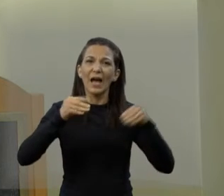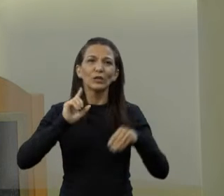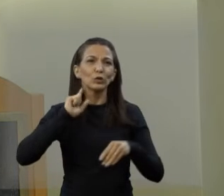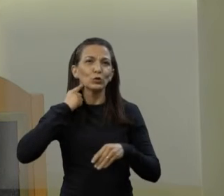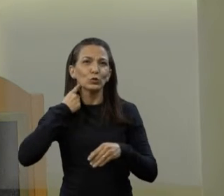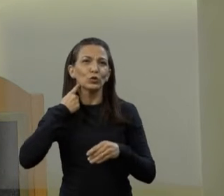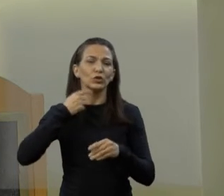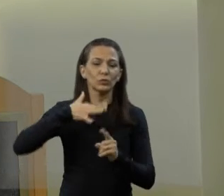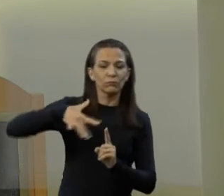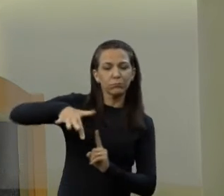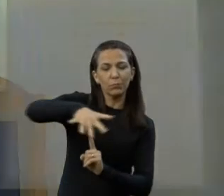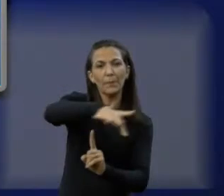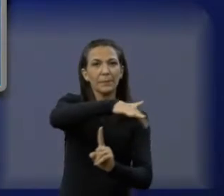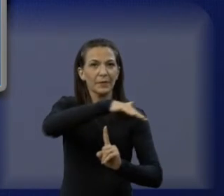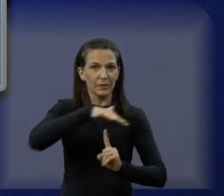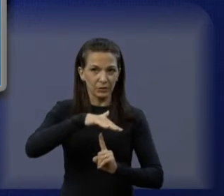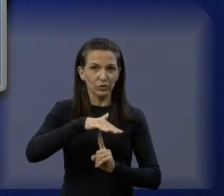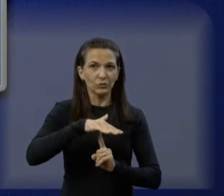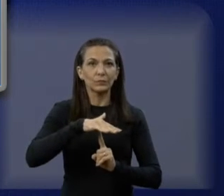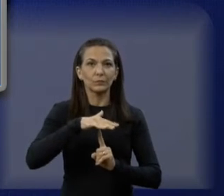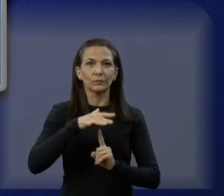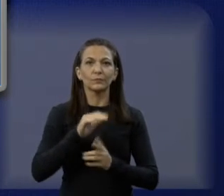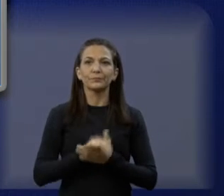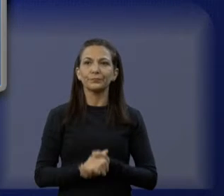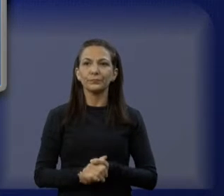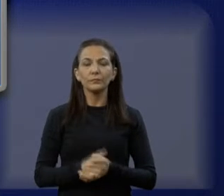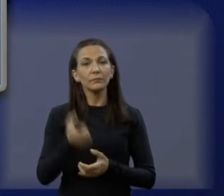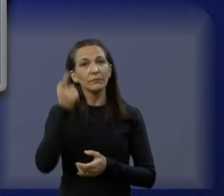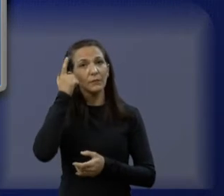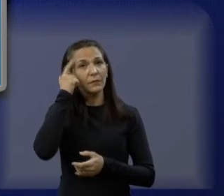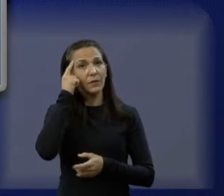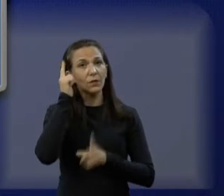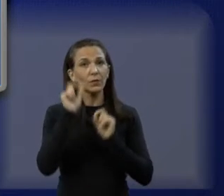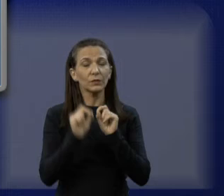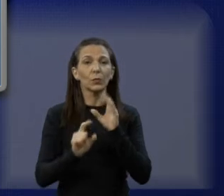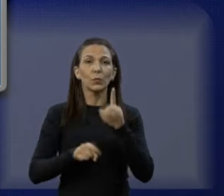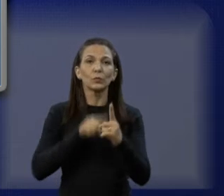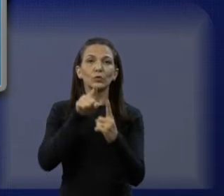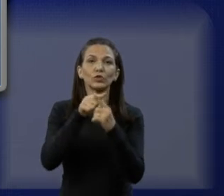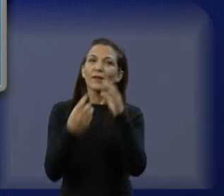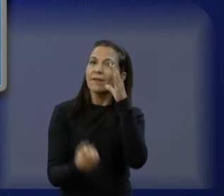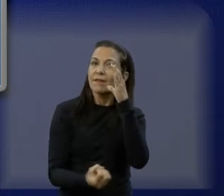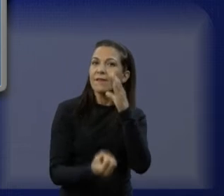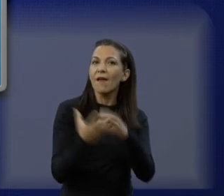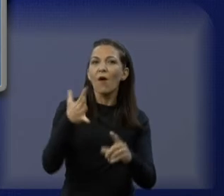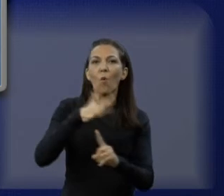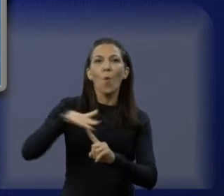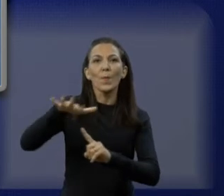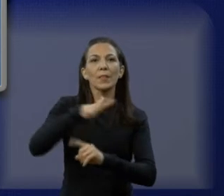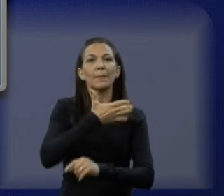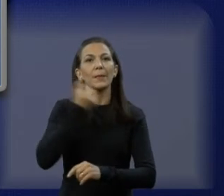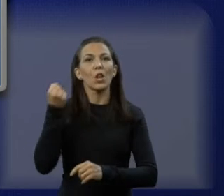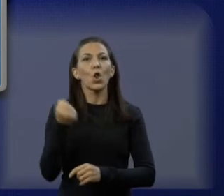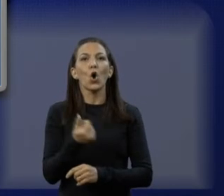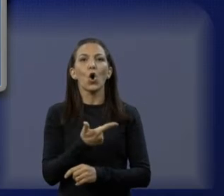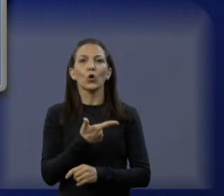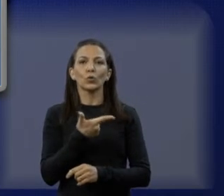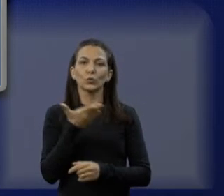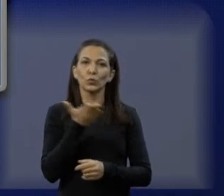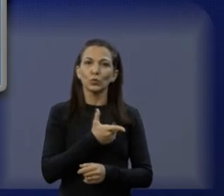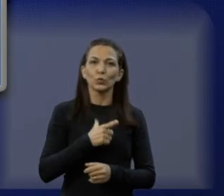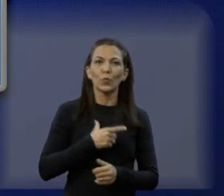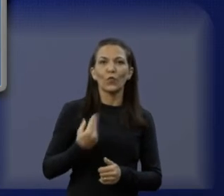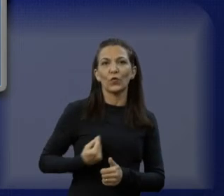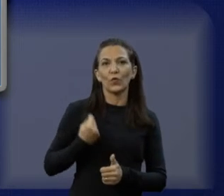poluindo todo ecossistema pensando nisso e com o objetivo de criar em um ambiente melhor para todos